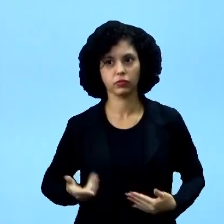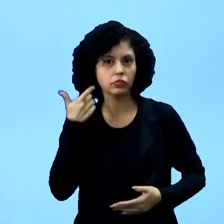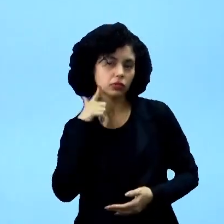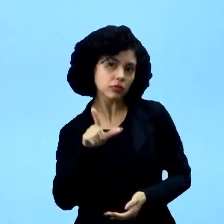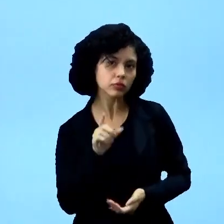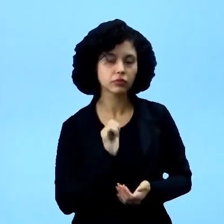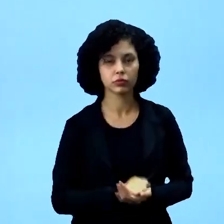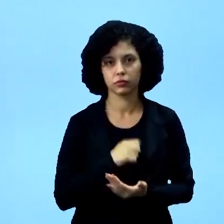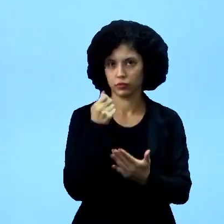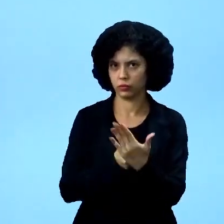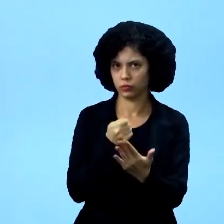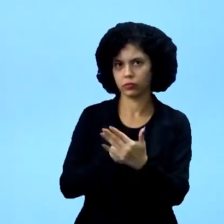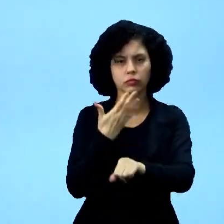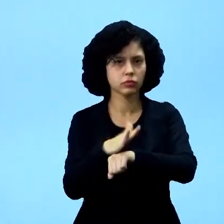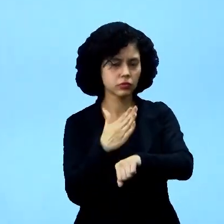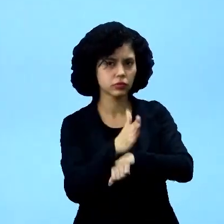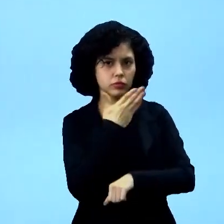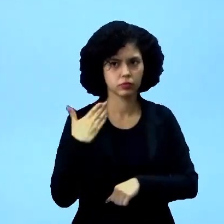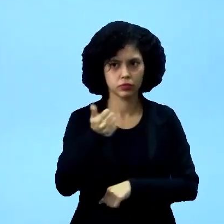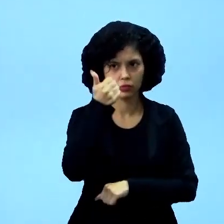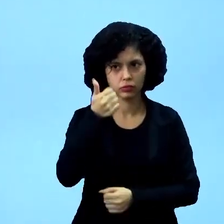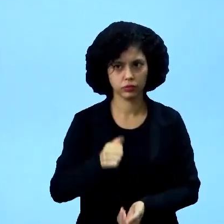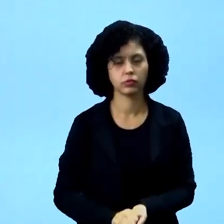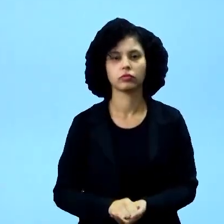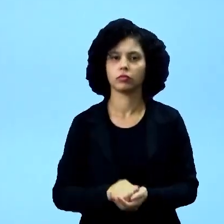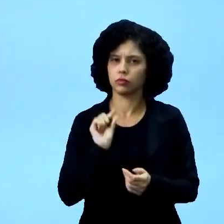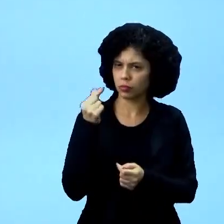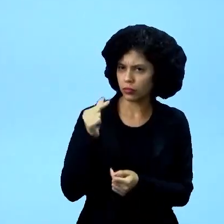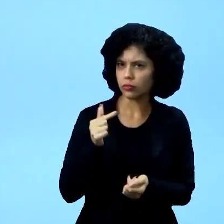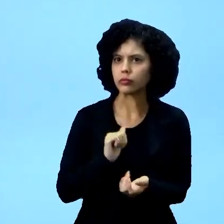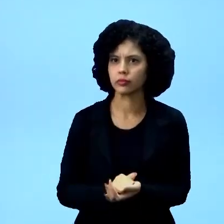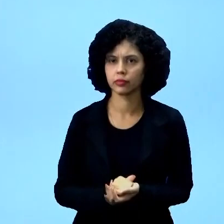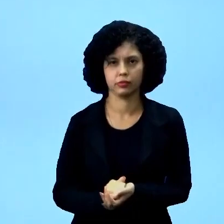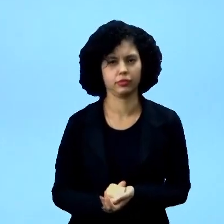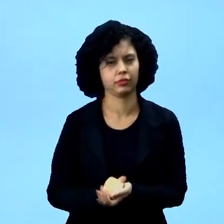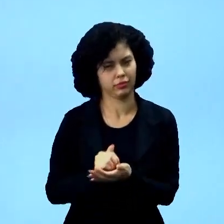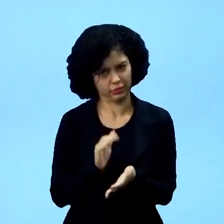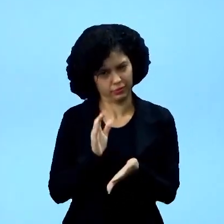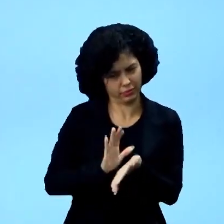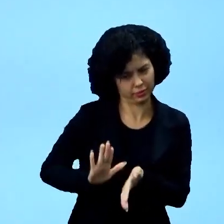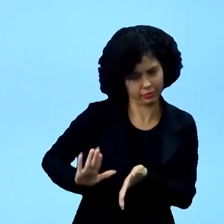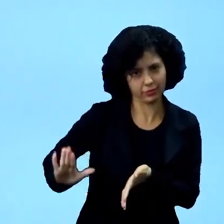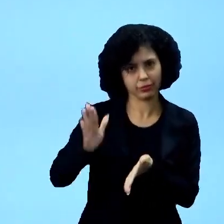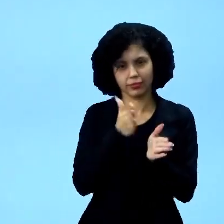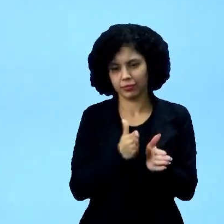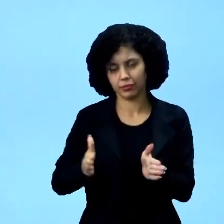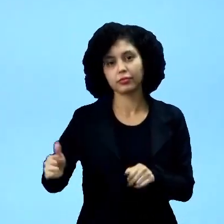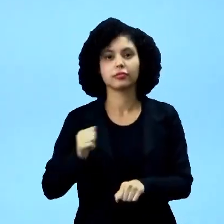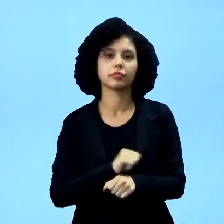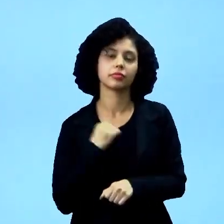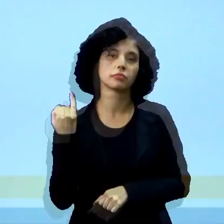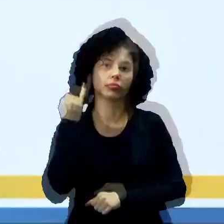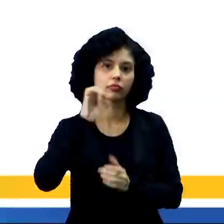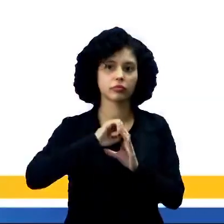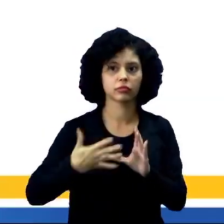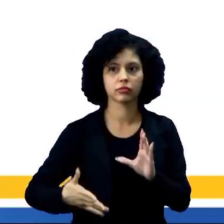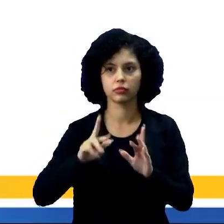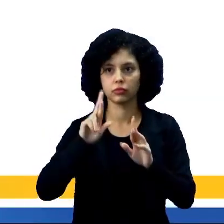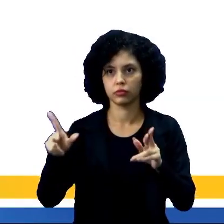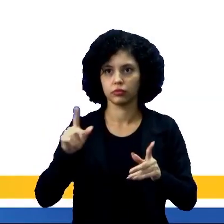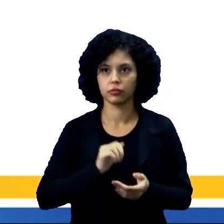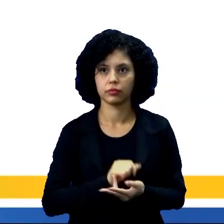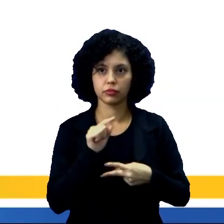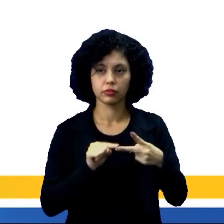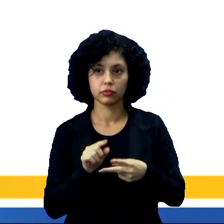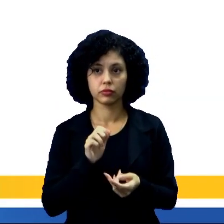consegue treinar e aprimorar. E também a gente pode ficar mais ruimzinho, né? A gente vai ficando mais rígido, então, enfim. Aí é essa a principal característica e diferenciação